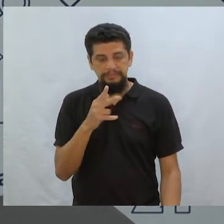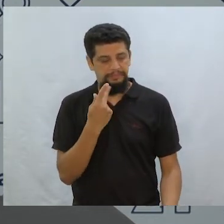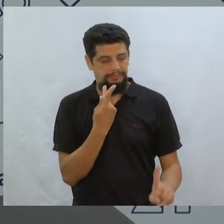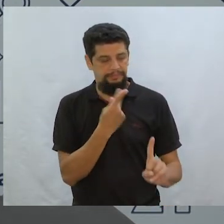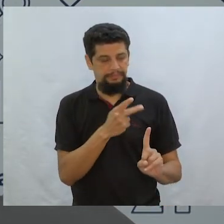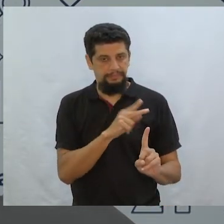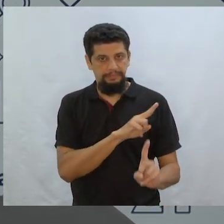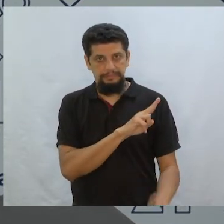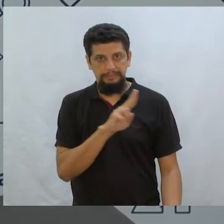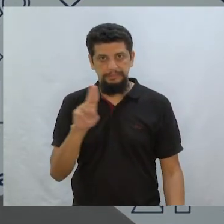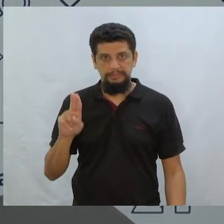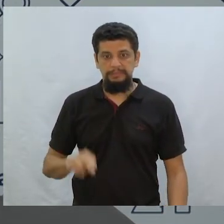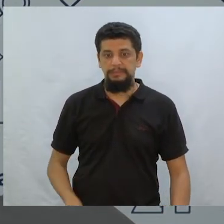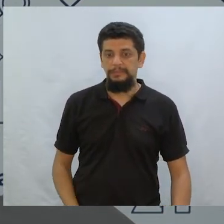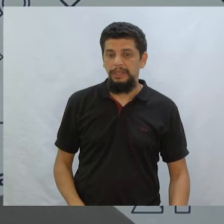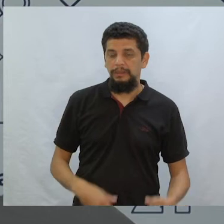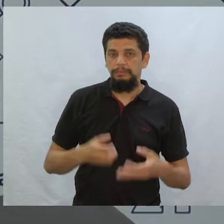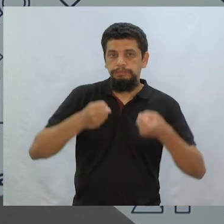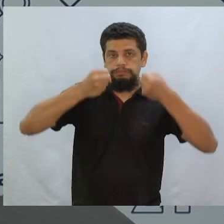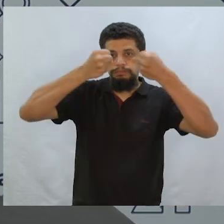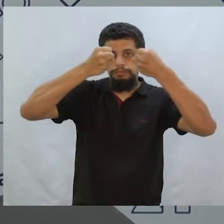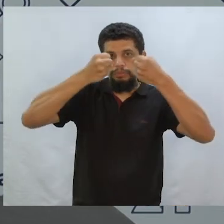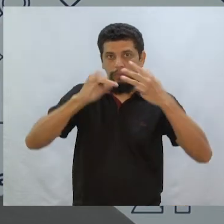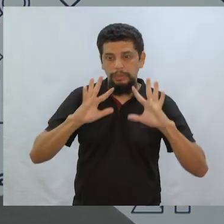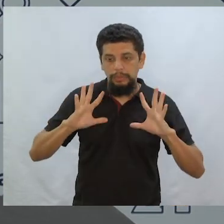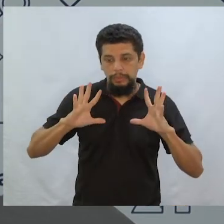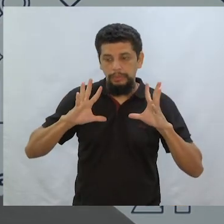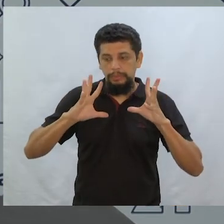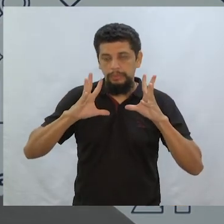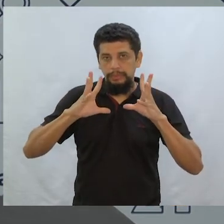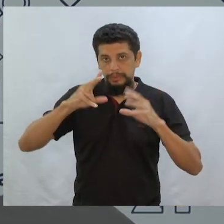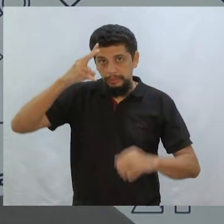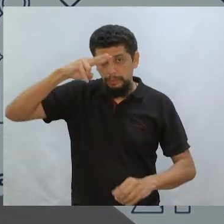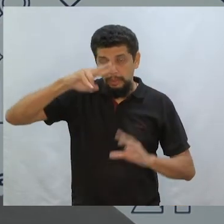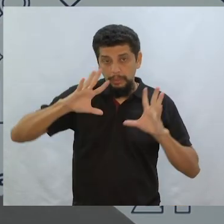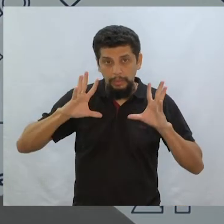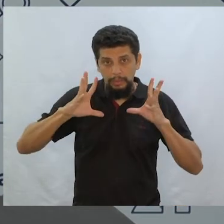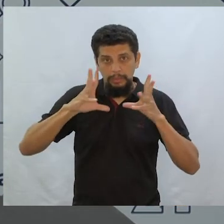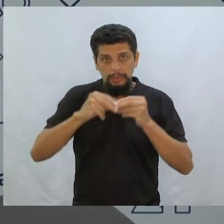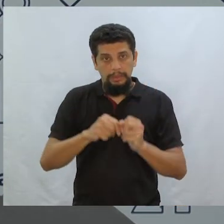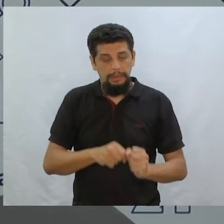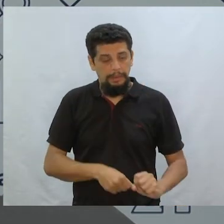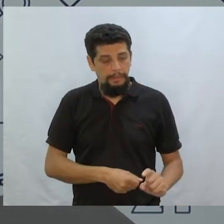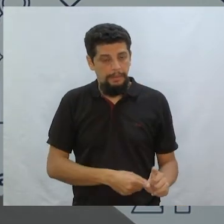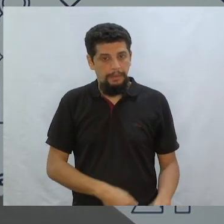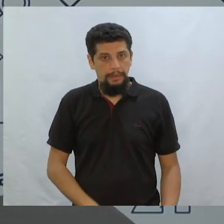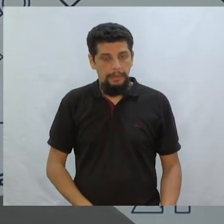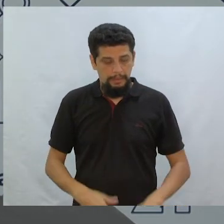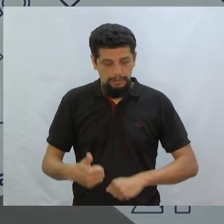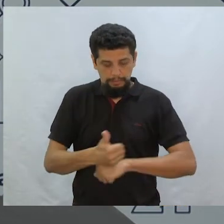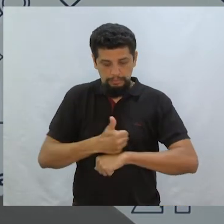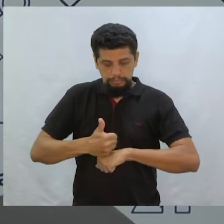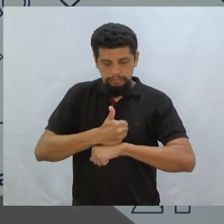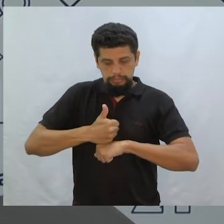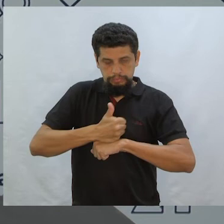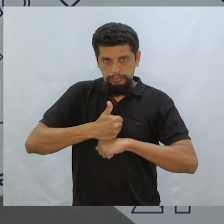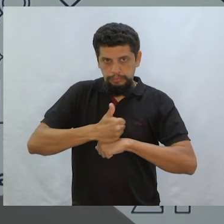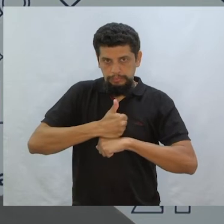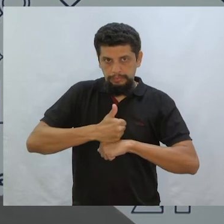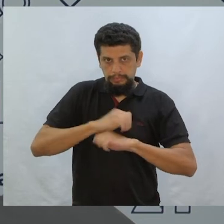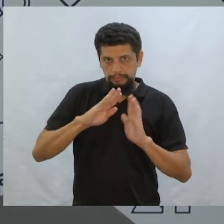dessa criança então o nosso Guilherme contou toda a história para quem Para o